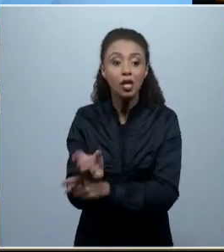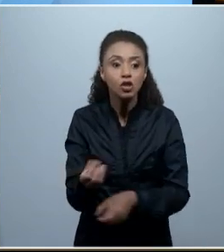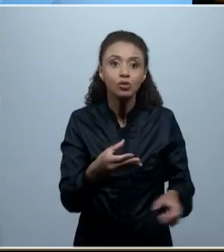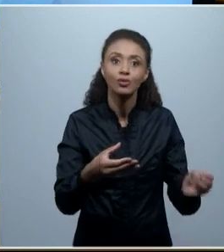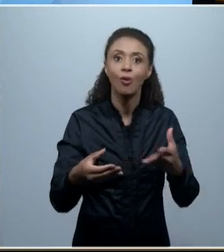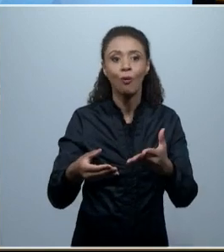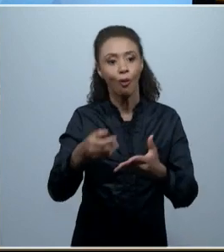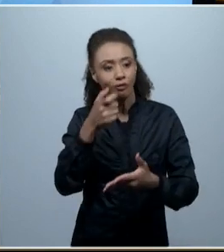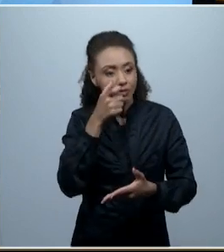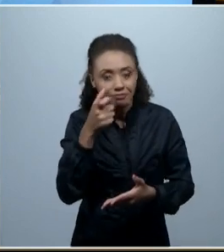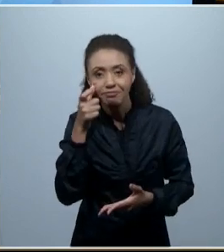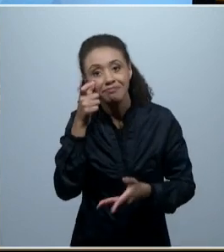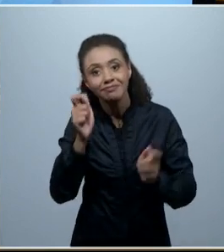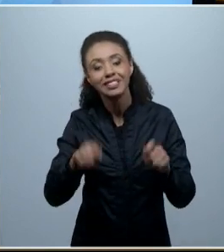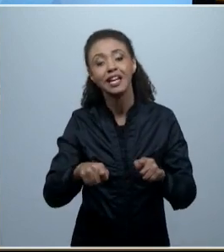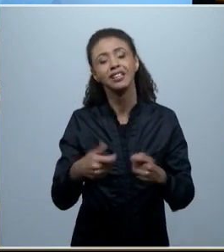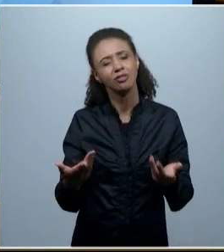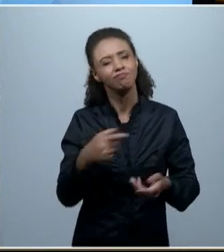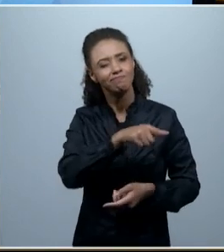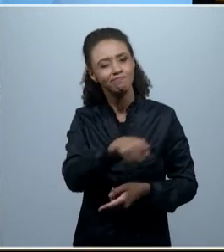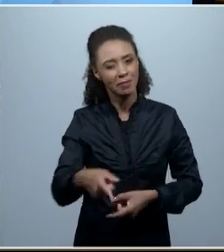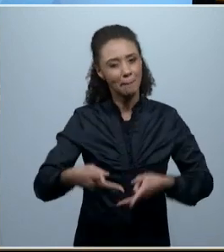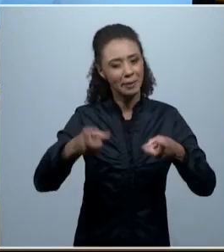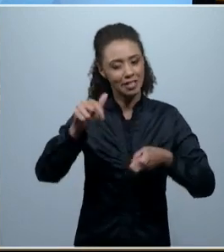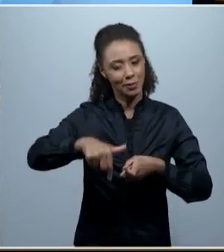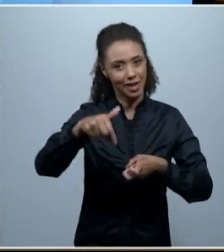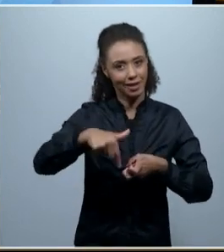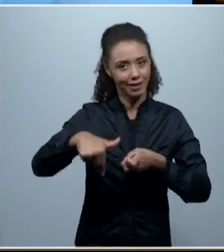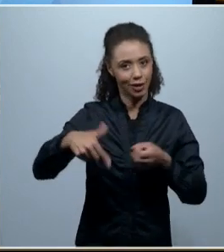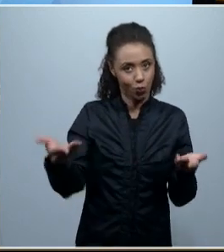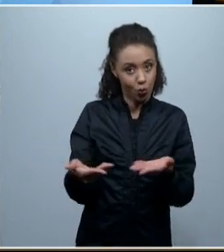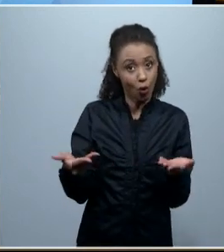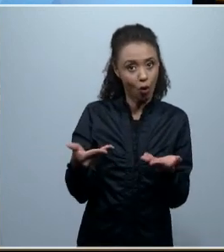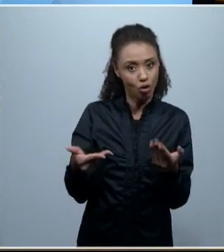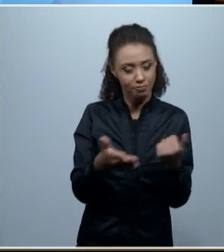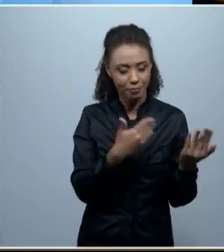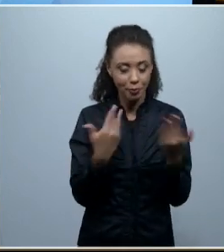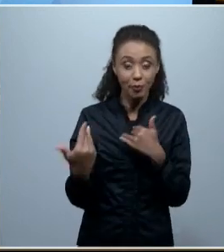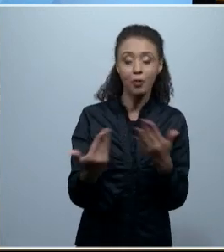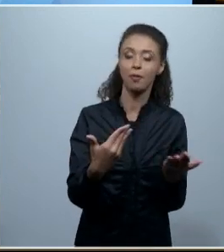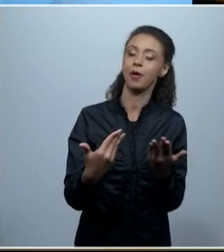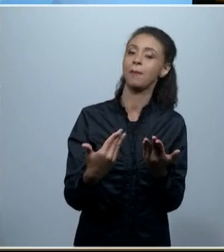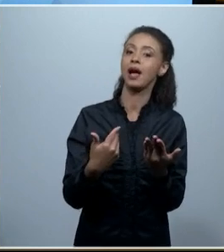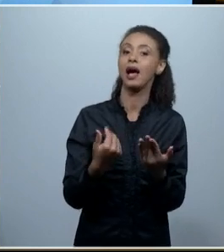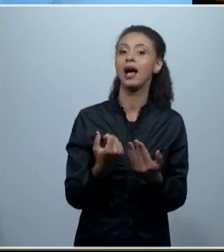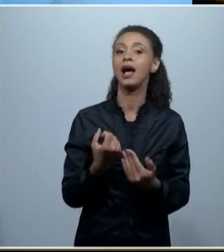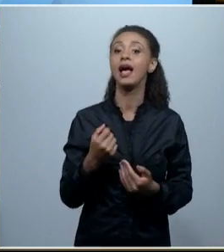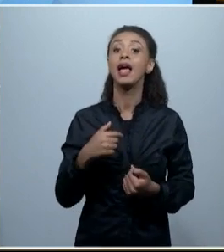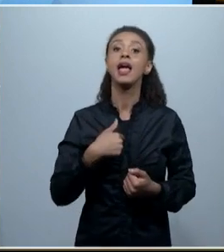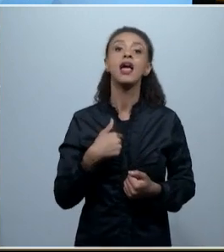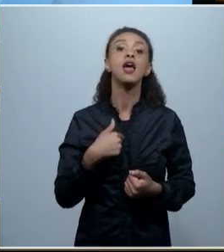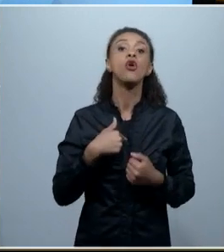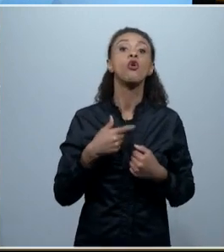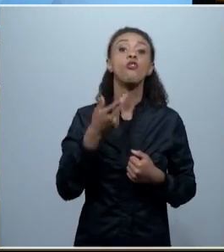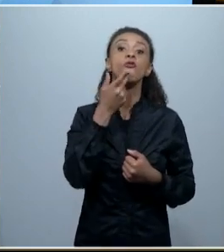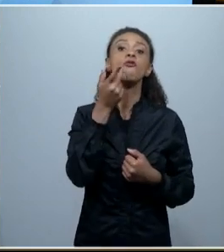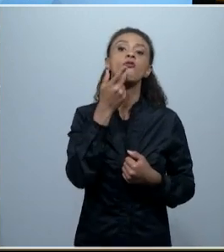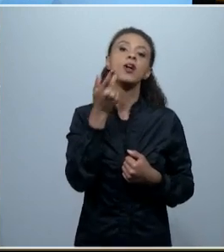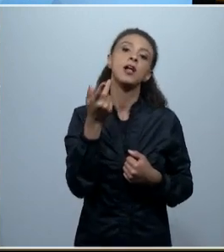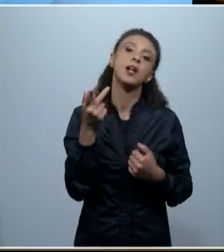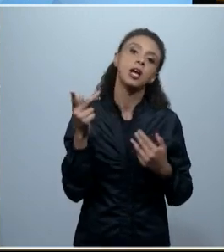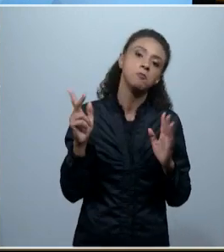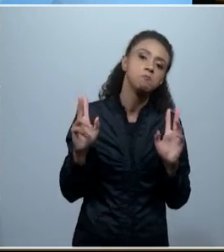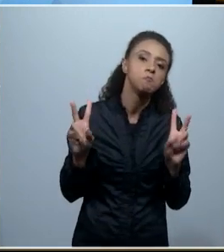vocês vão ver que repetidas vezes ao longo dessa nossa conversa eu vou citar um certo caso um certo há um